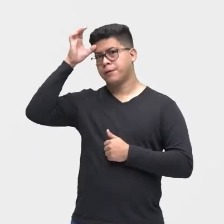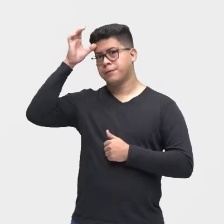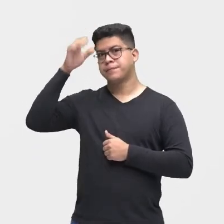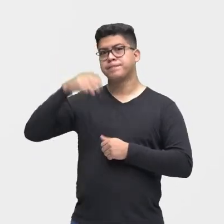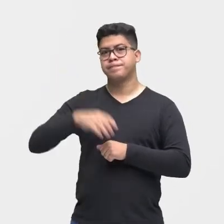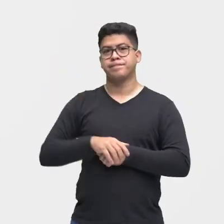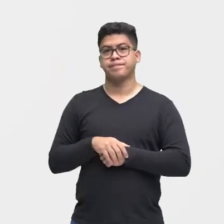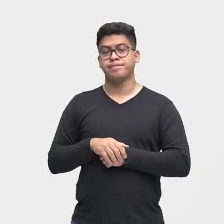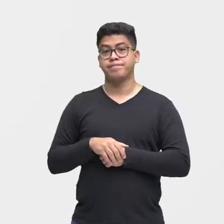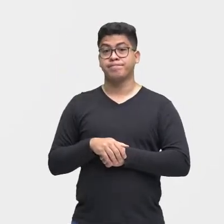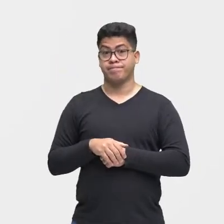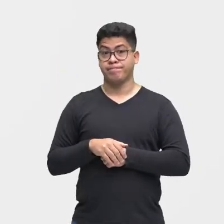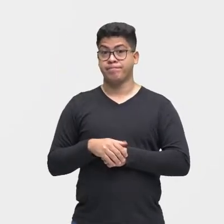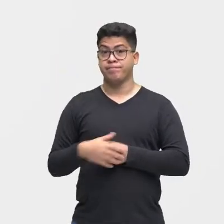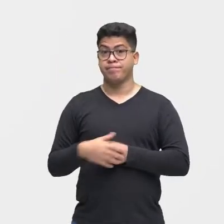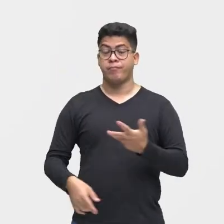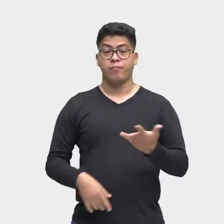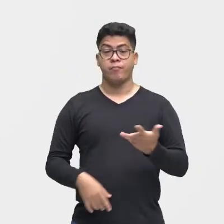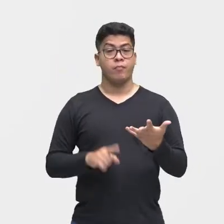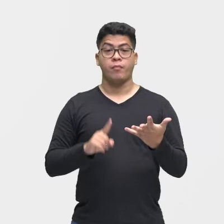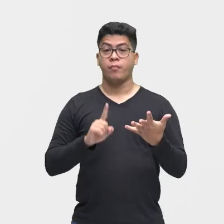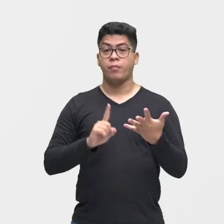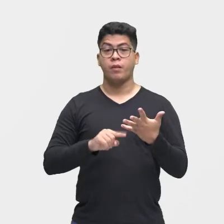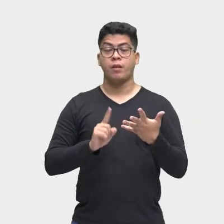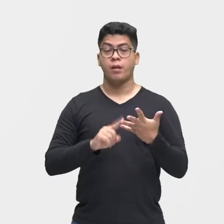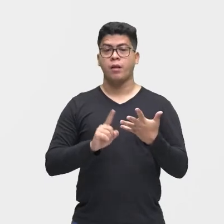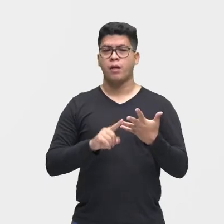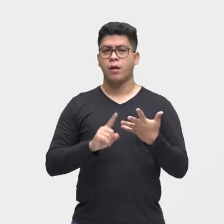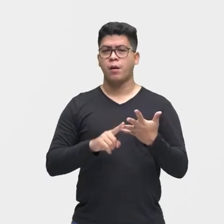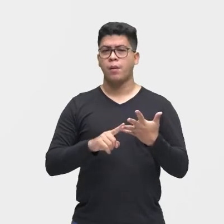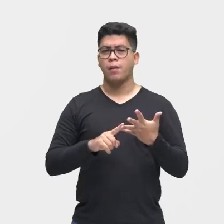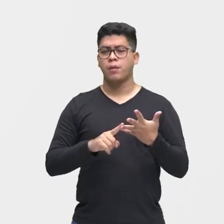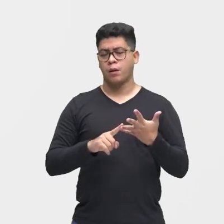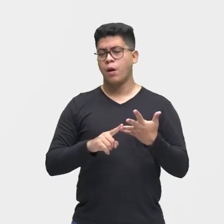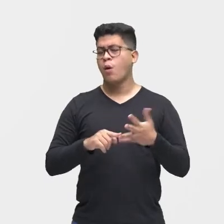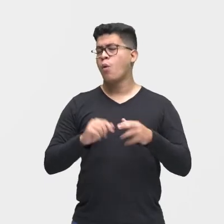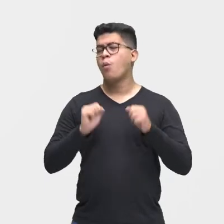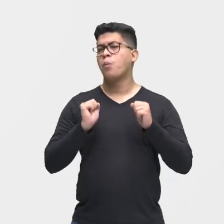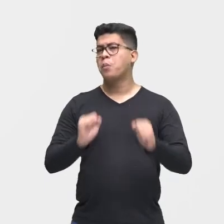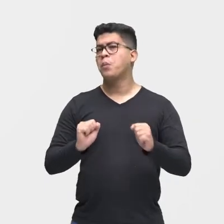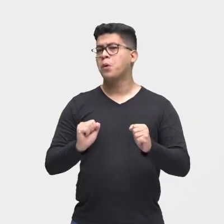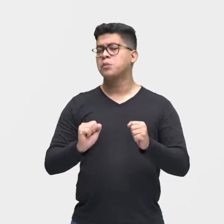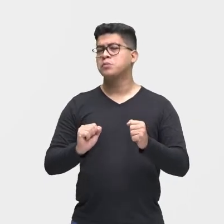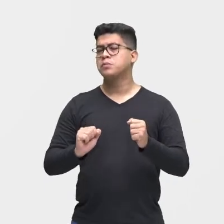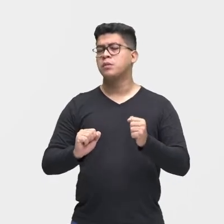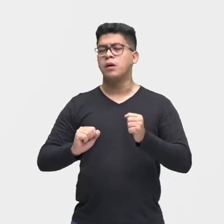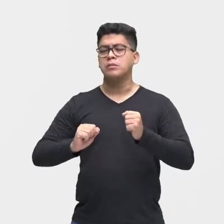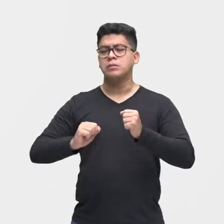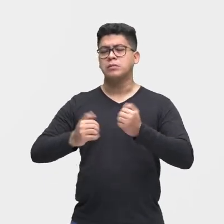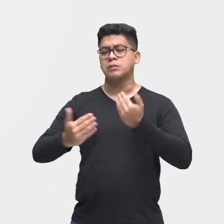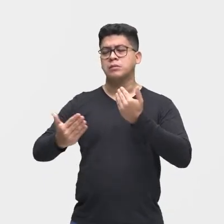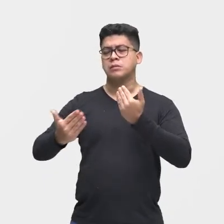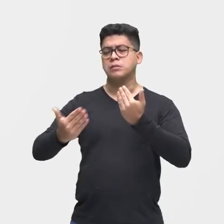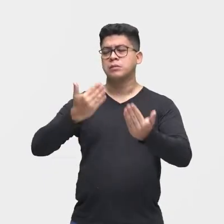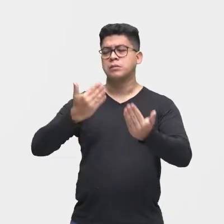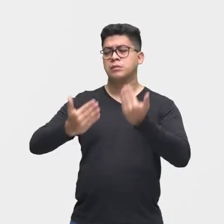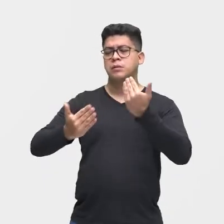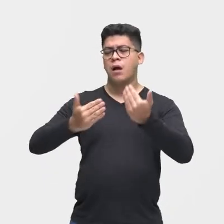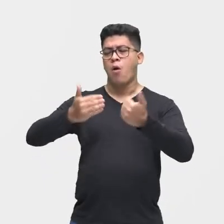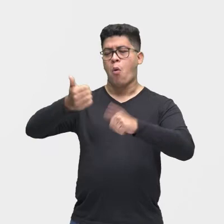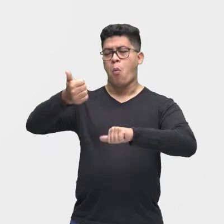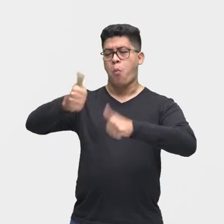consequências e esse benefício é interessante sabe porque quando você tá jogando xadrez além de você fazer o seu movimento